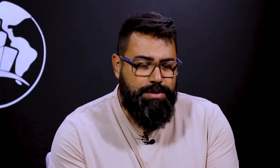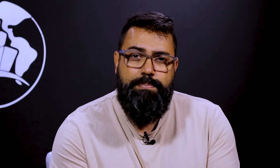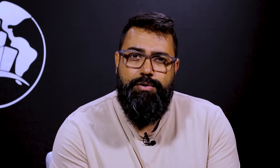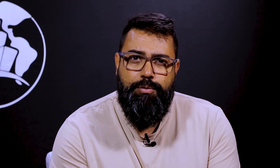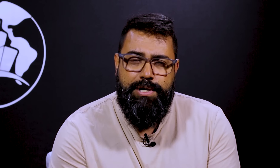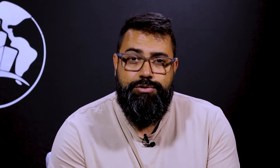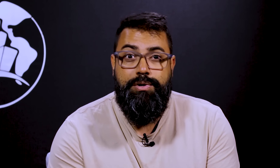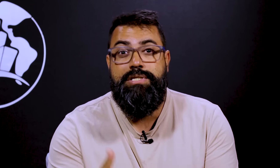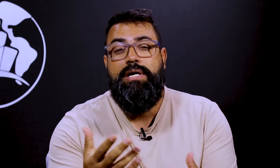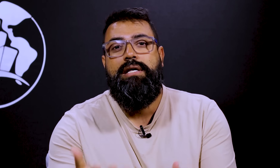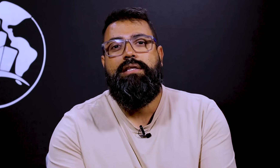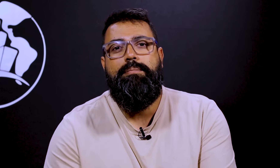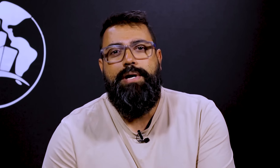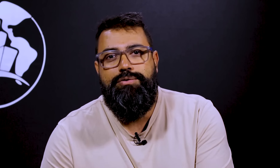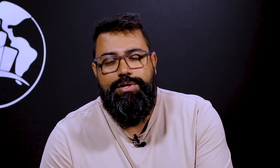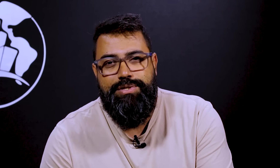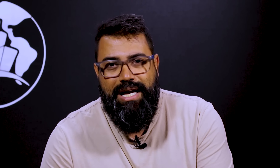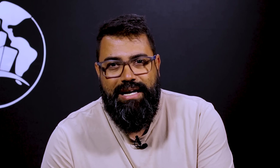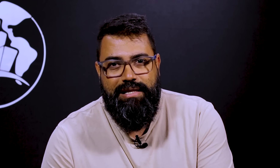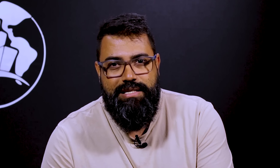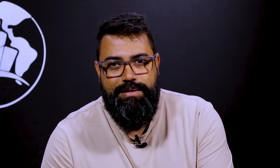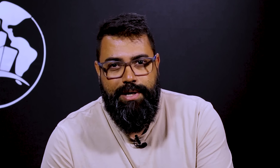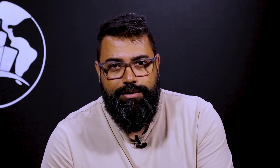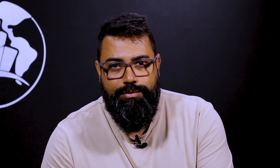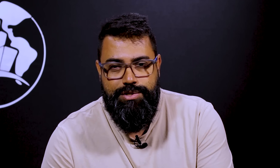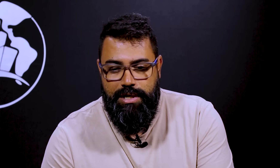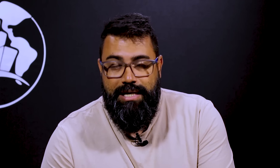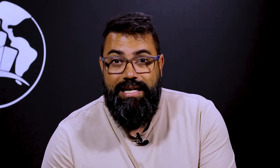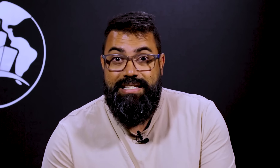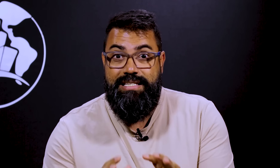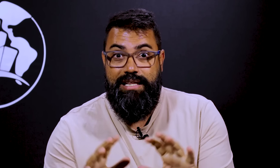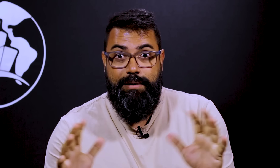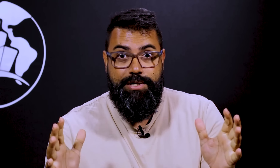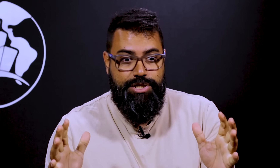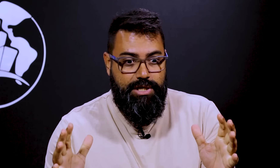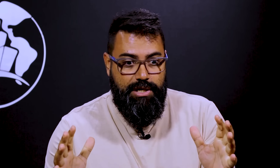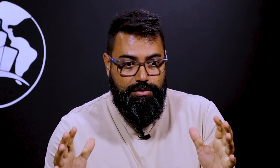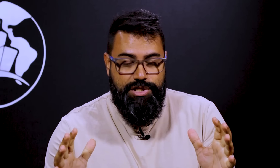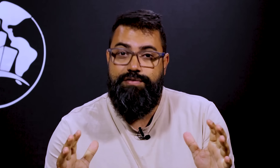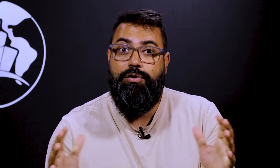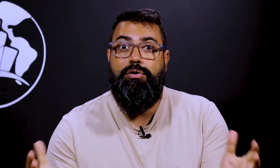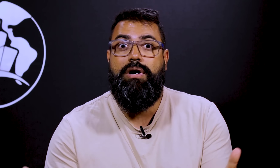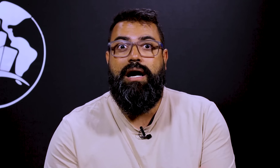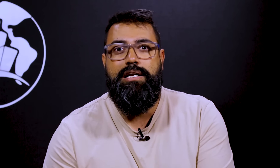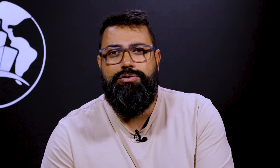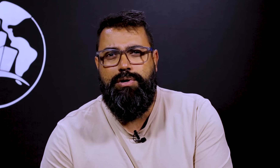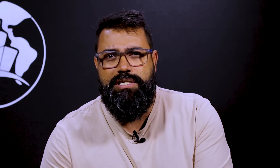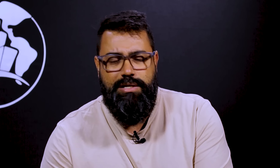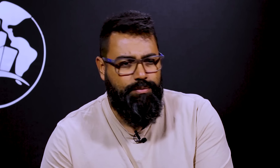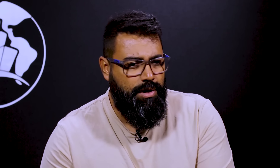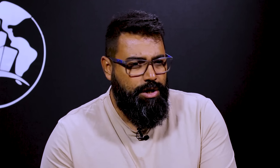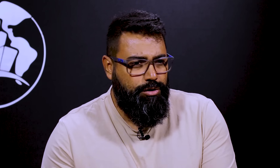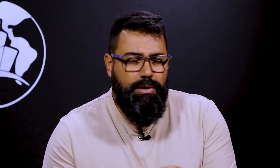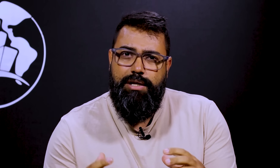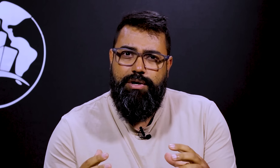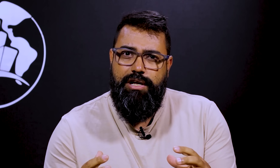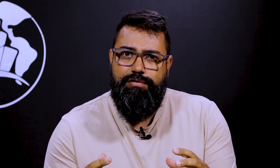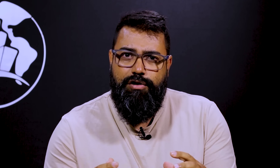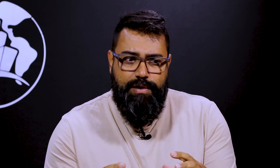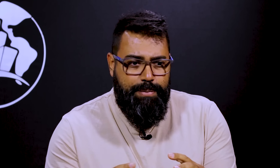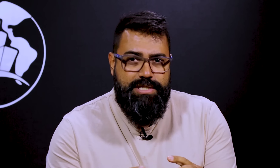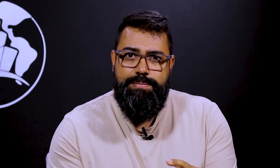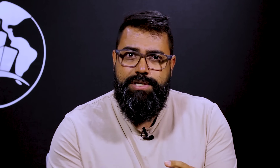as suas preocupações, também os seus agradecimentos, e se lembre de, inclusive, colocar na sua oração tudo